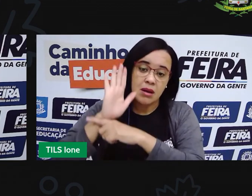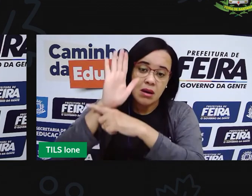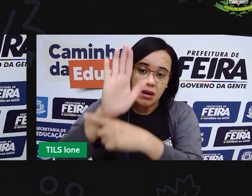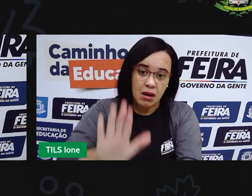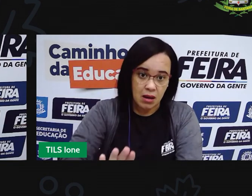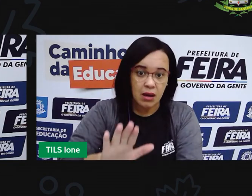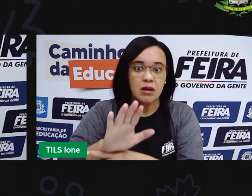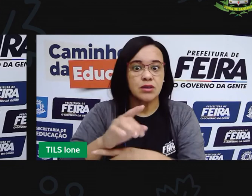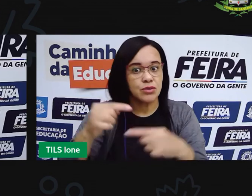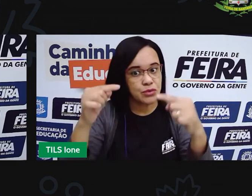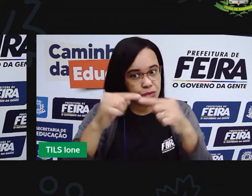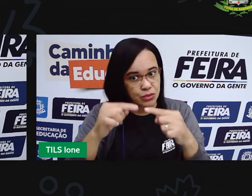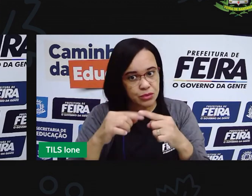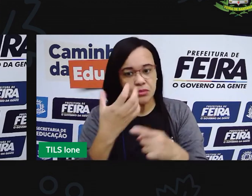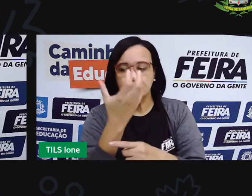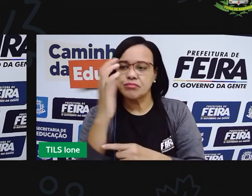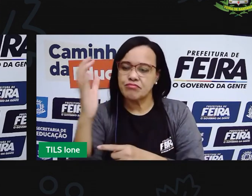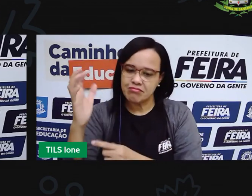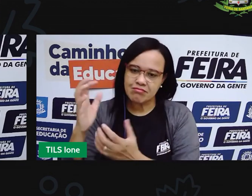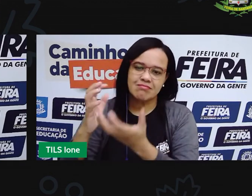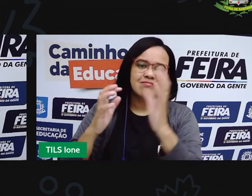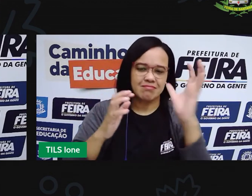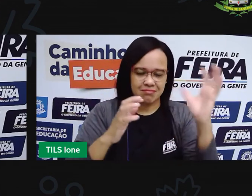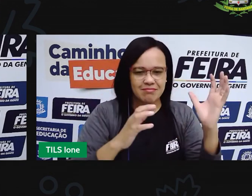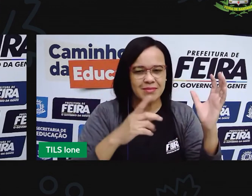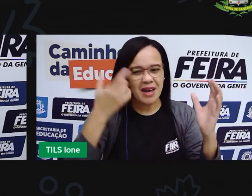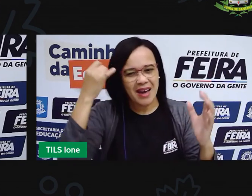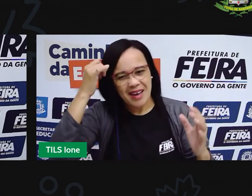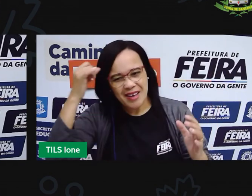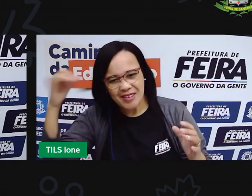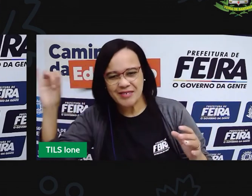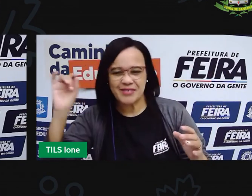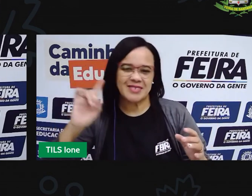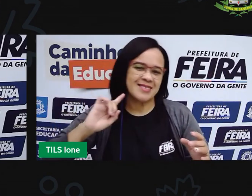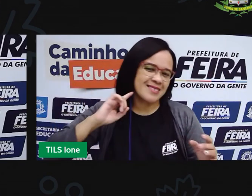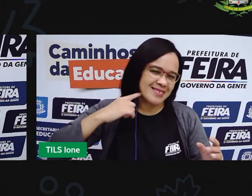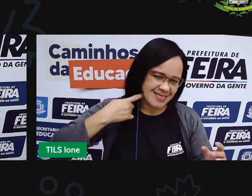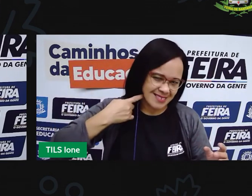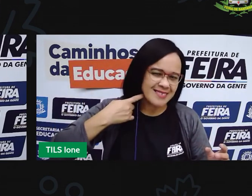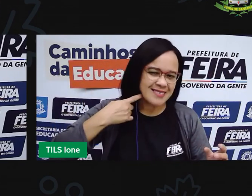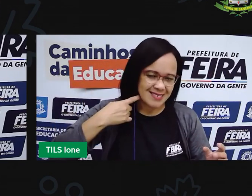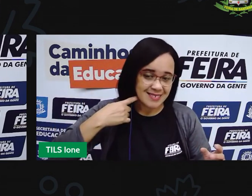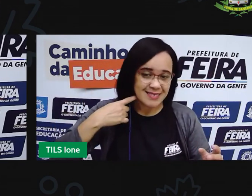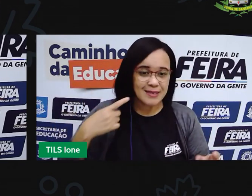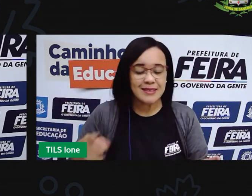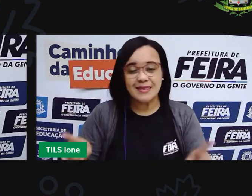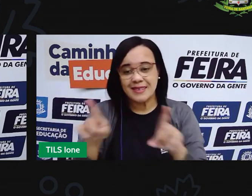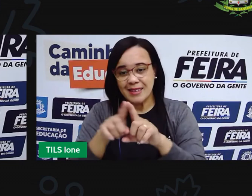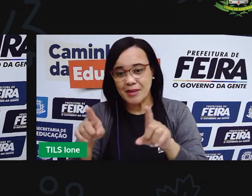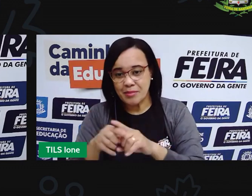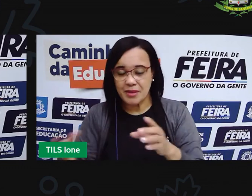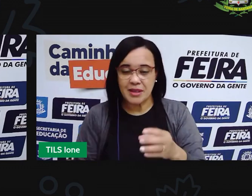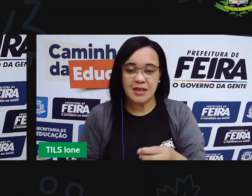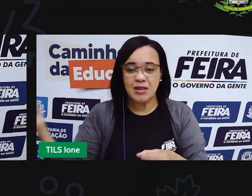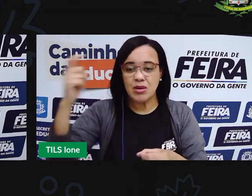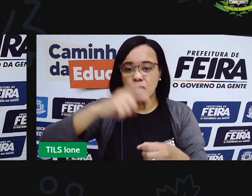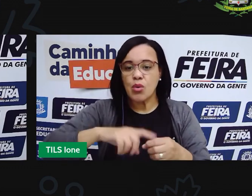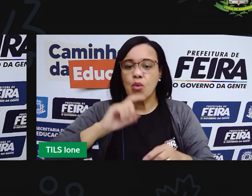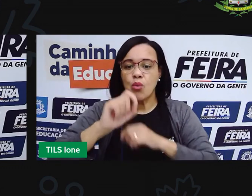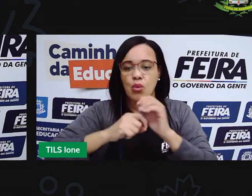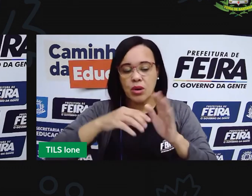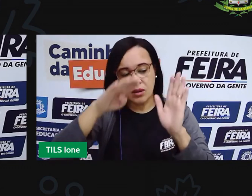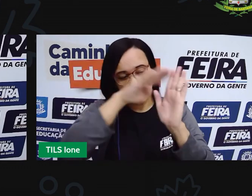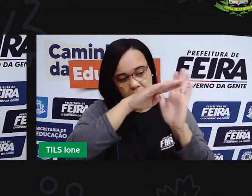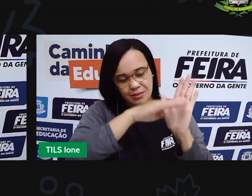meio ambiente. E a gente retomou aquelas listas que fizemos em outra aula sobre o que